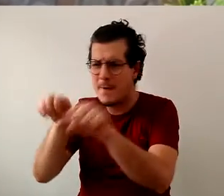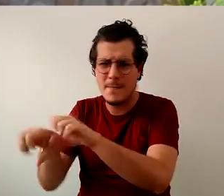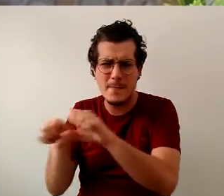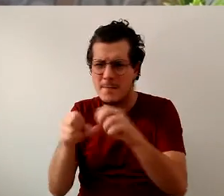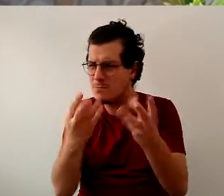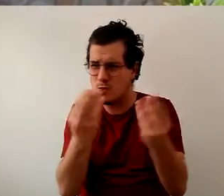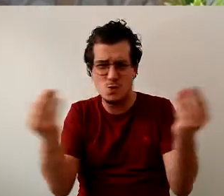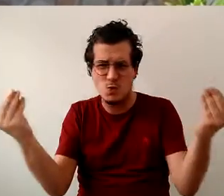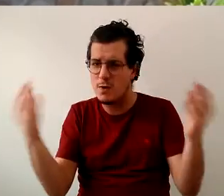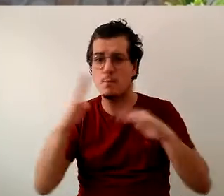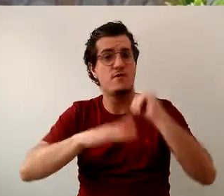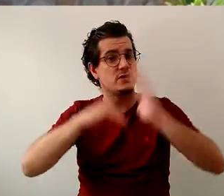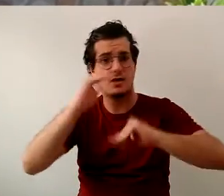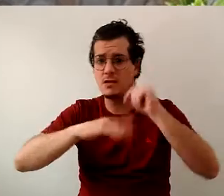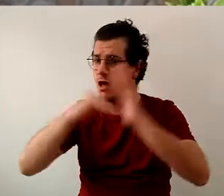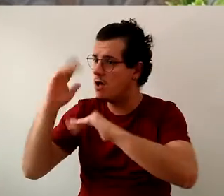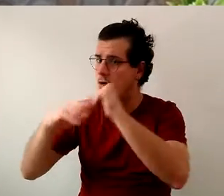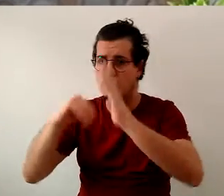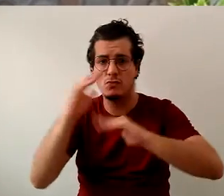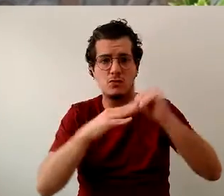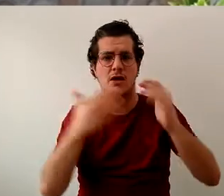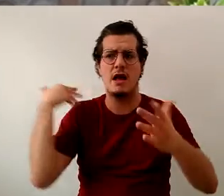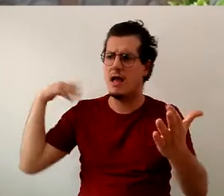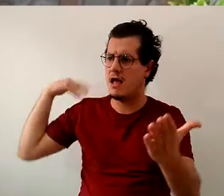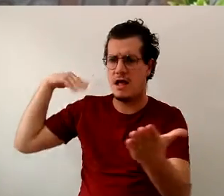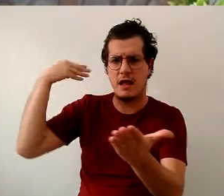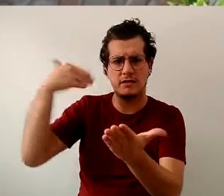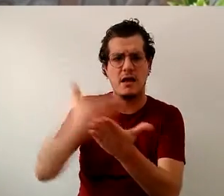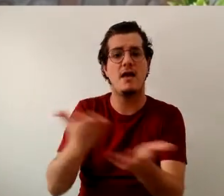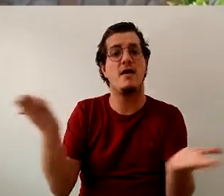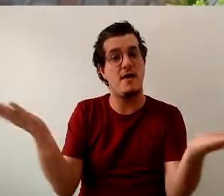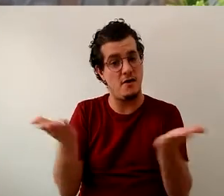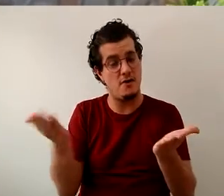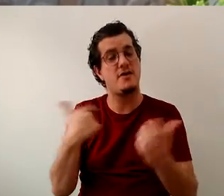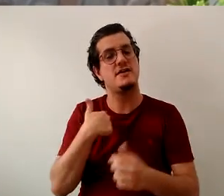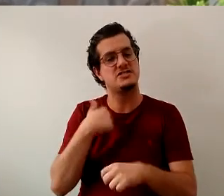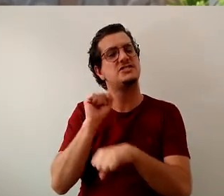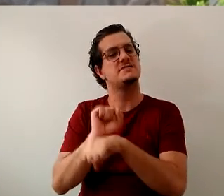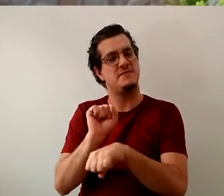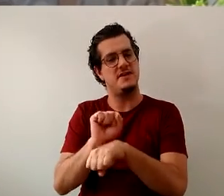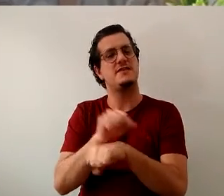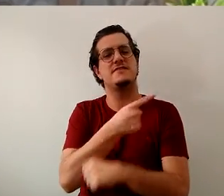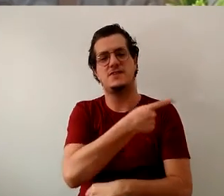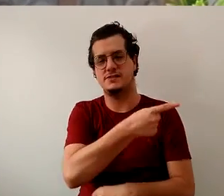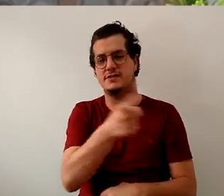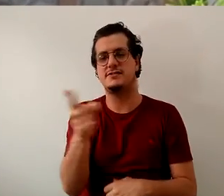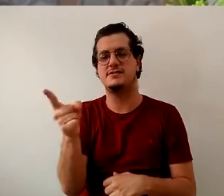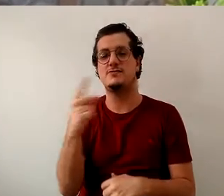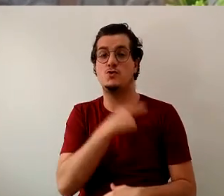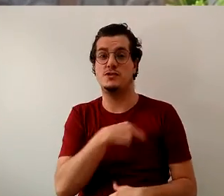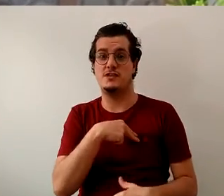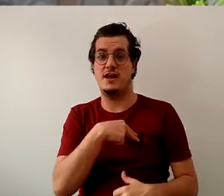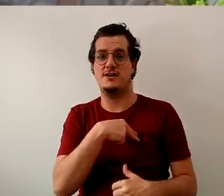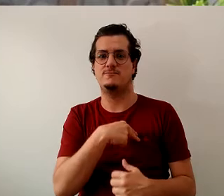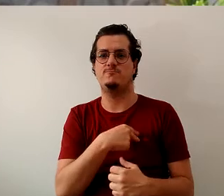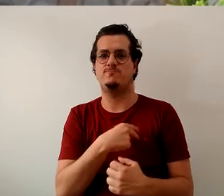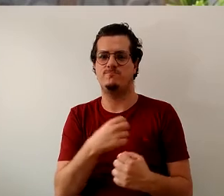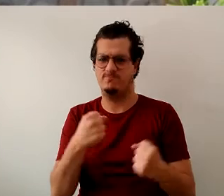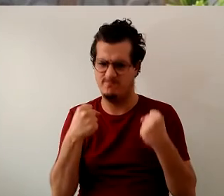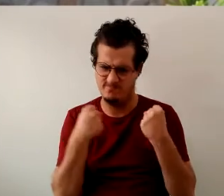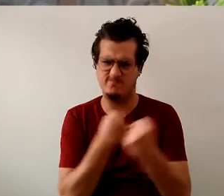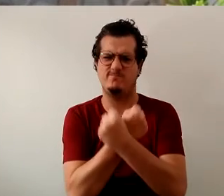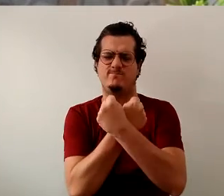profissionais por muito tempo. E isso é o que eu espero de quem tem a uneal.